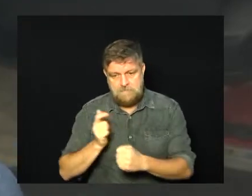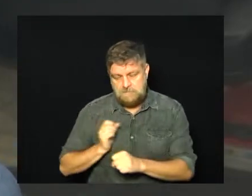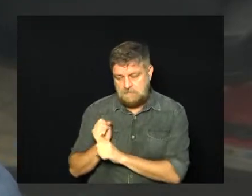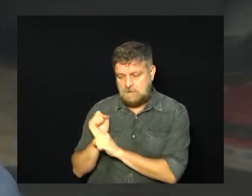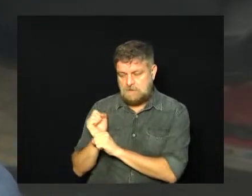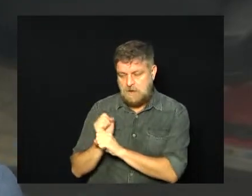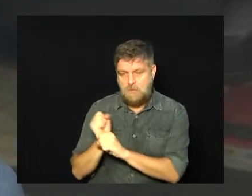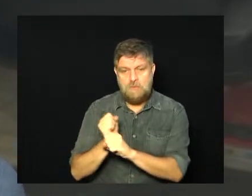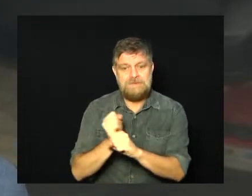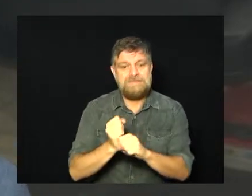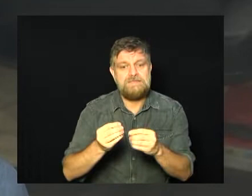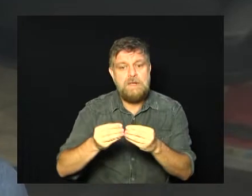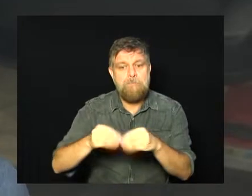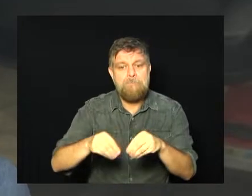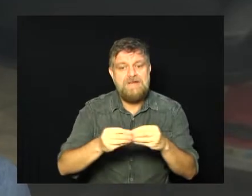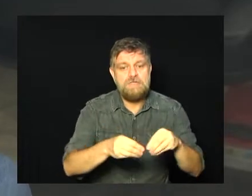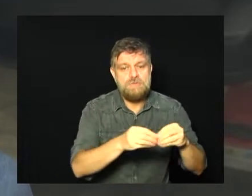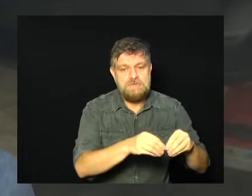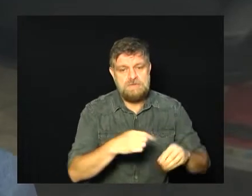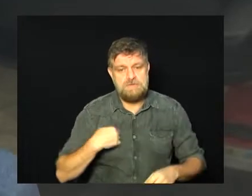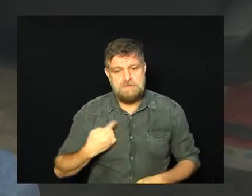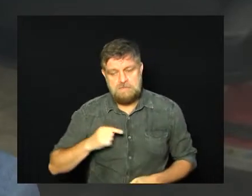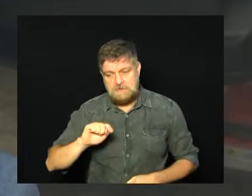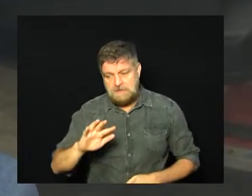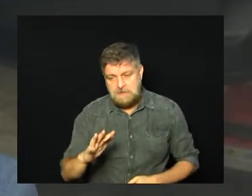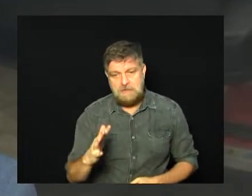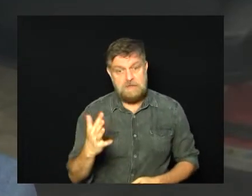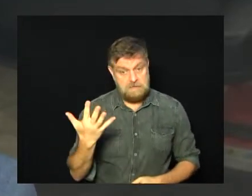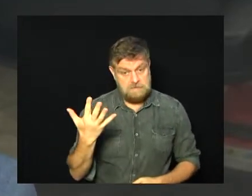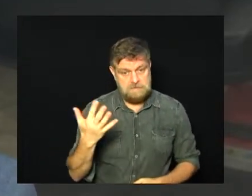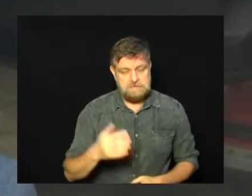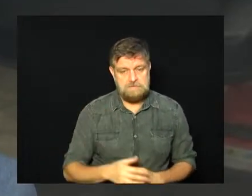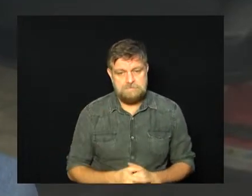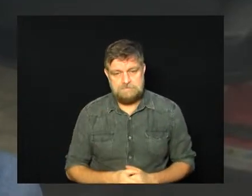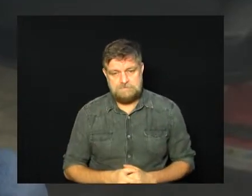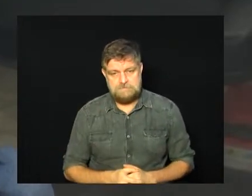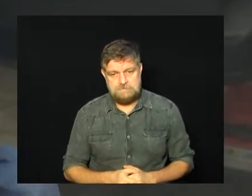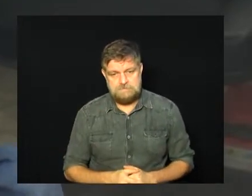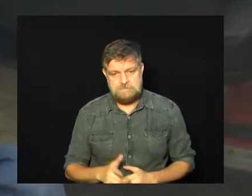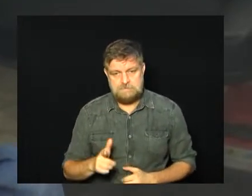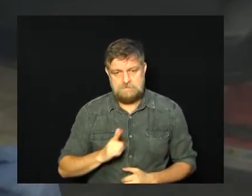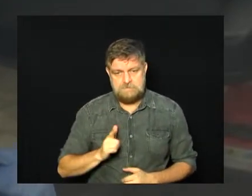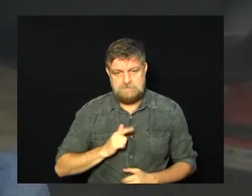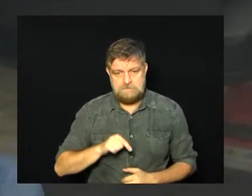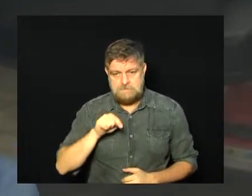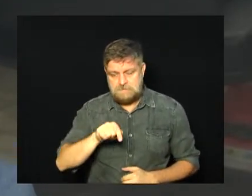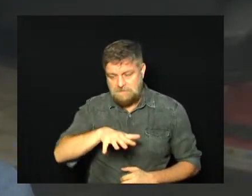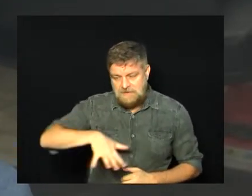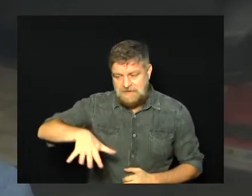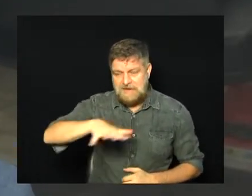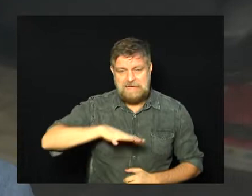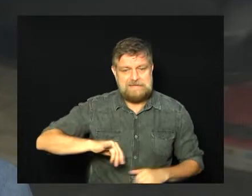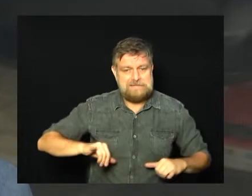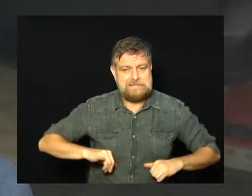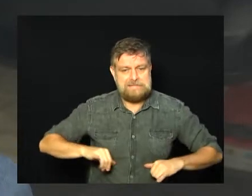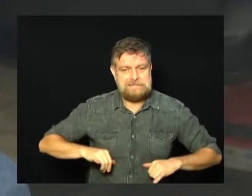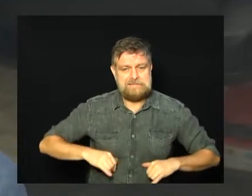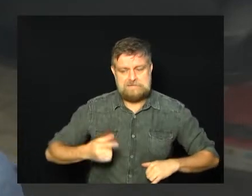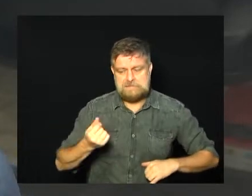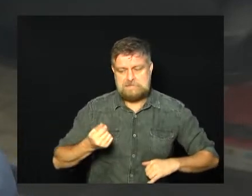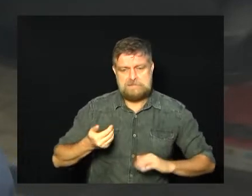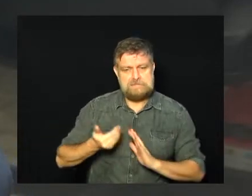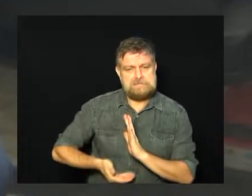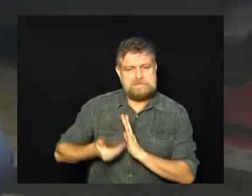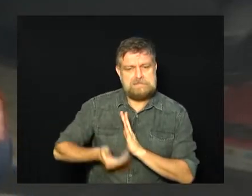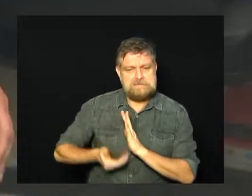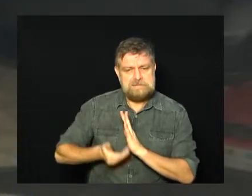de prejuízos para que isso aconteça, né? Uma reparação para o setor, né? Um ponto importante aí que